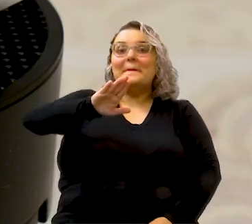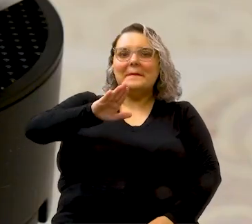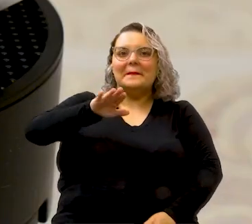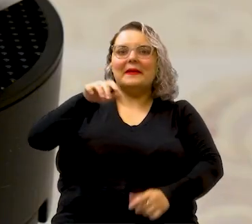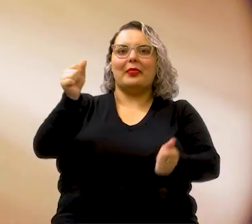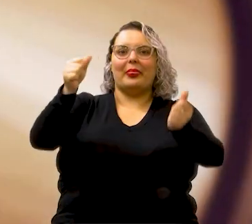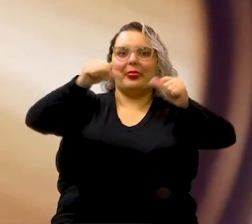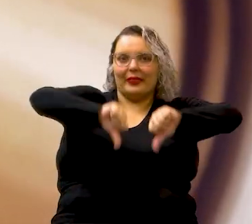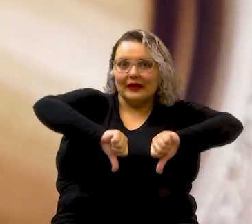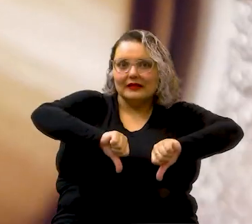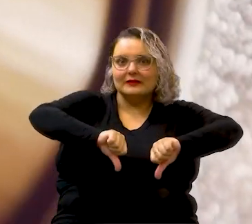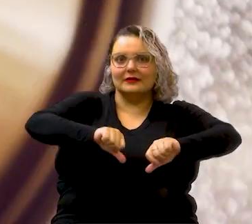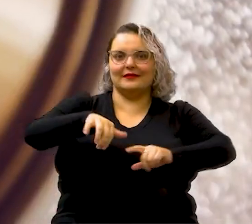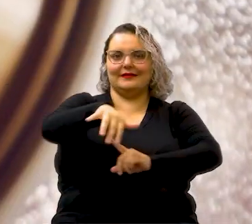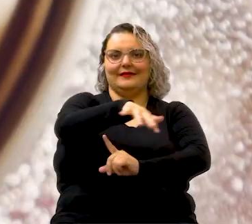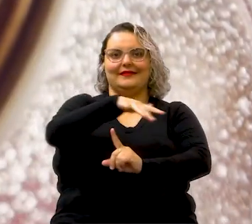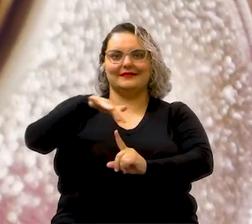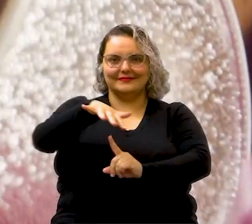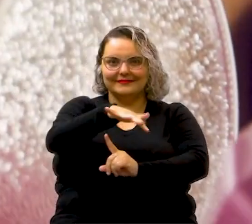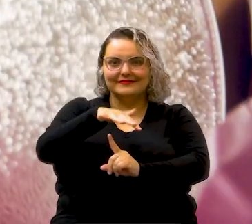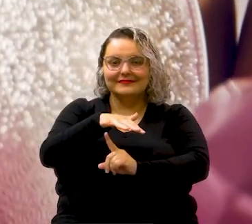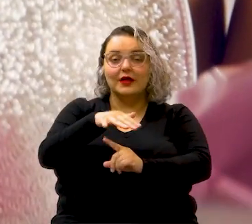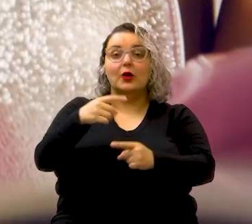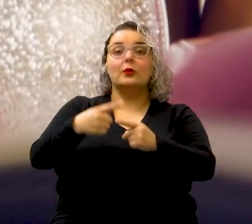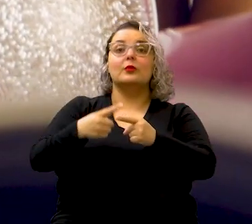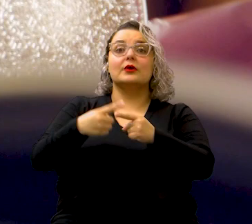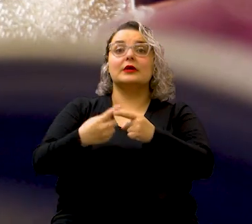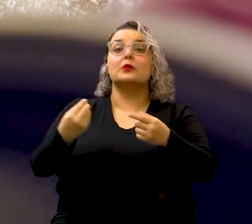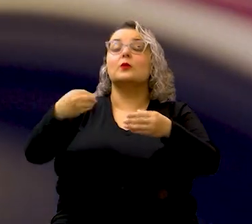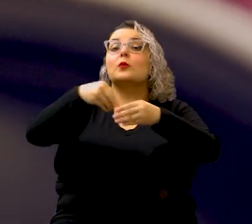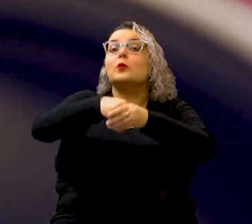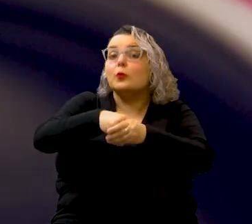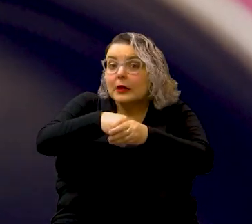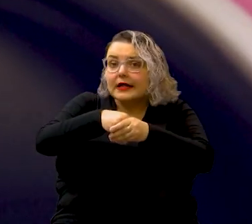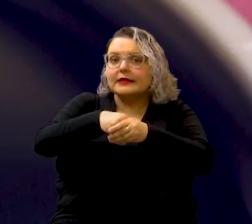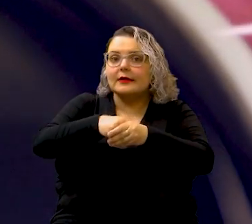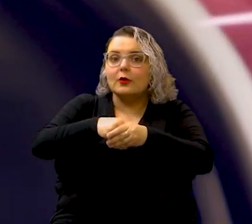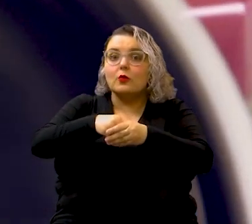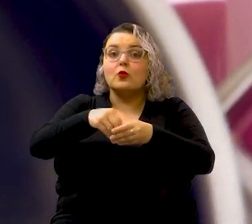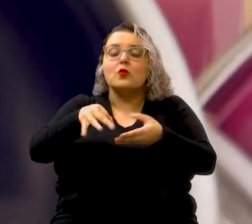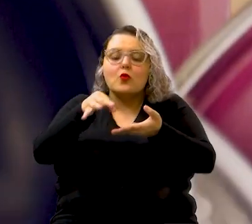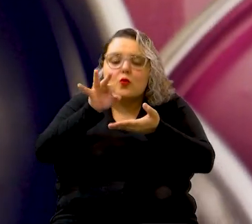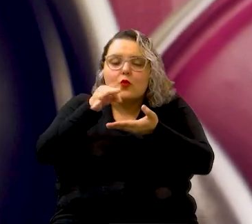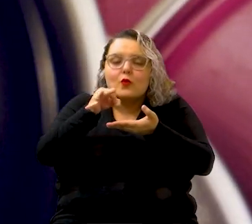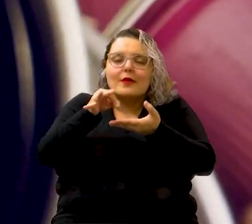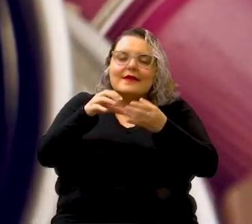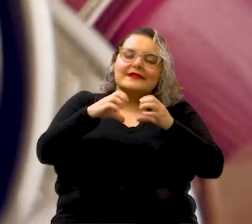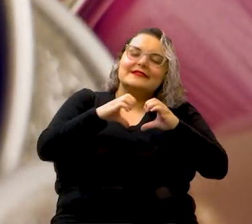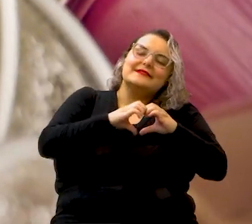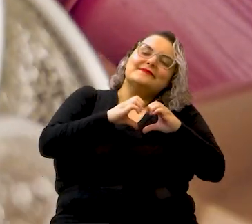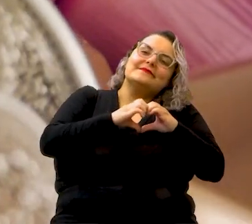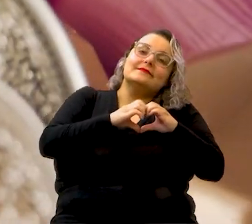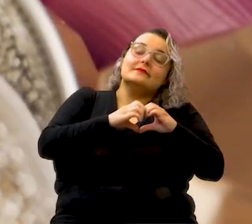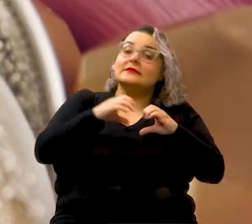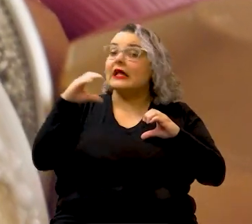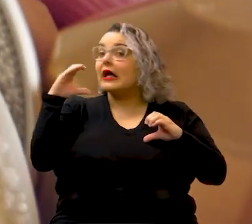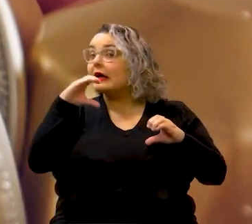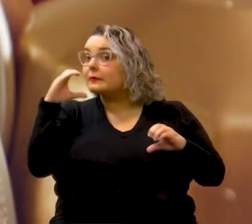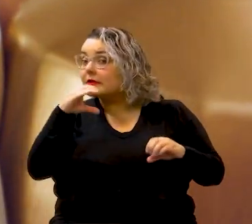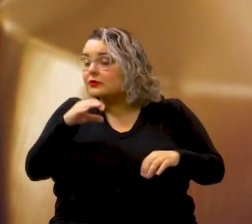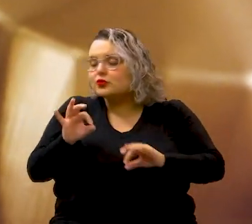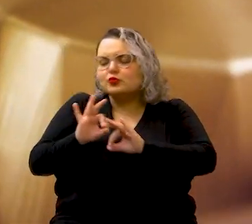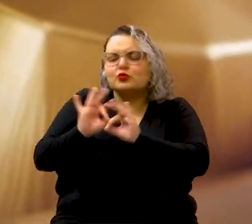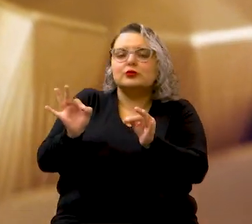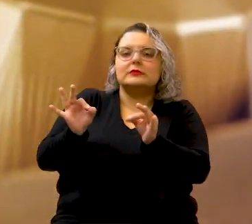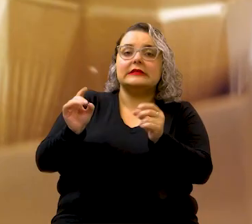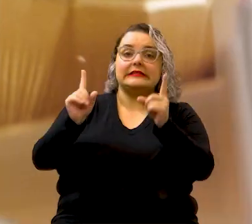café coado? Isso porque as cápsulas que guardam o café e ganharam o coração do brasileiro pela praticidade é de